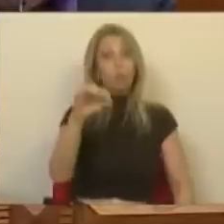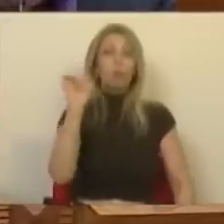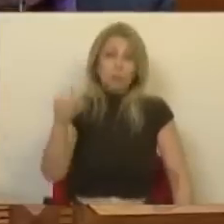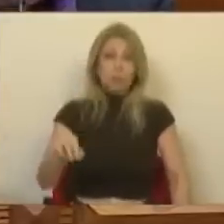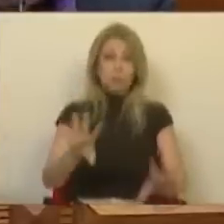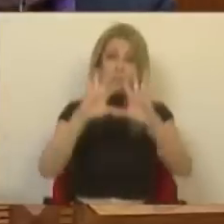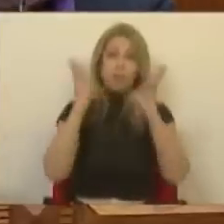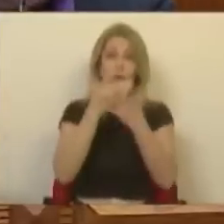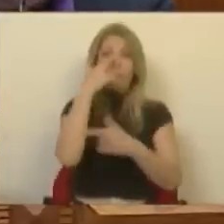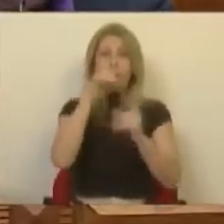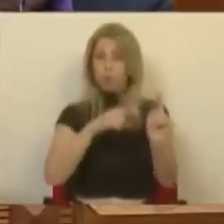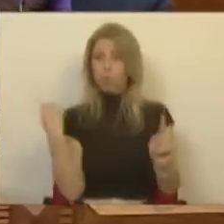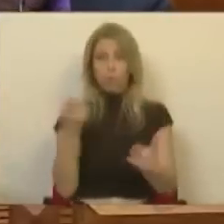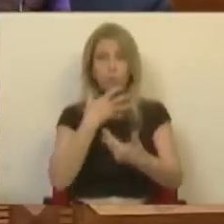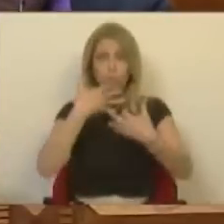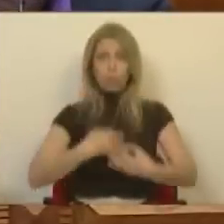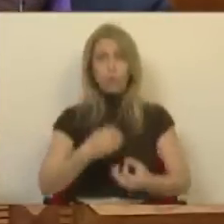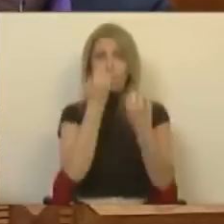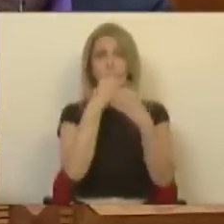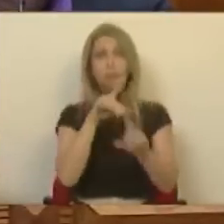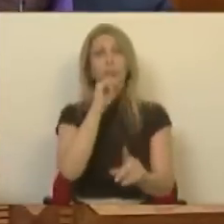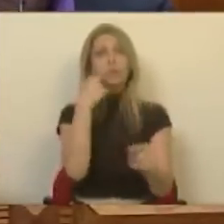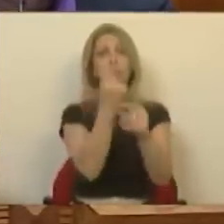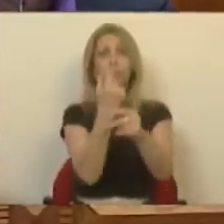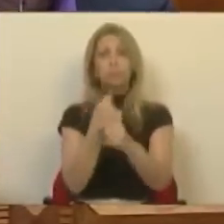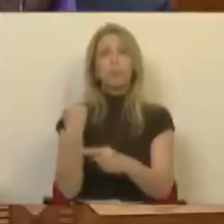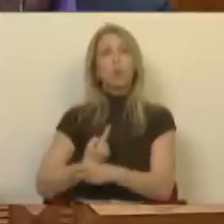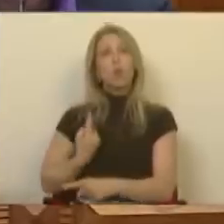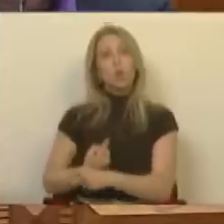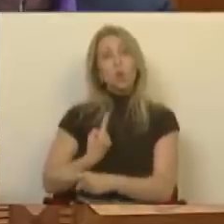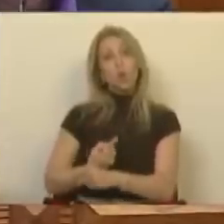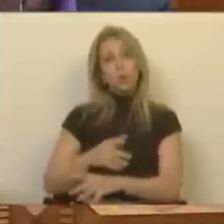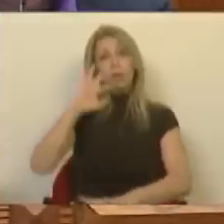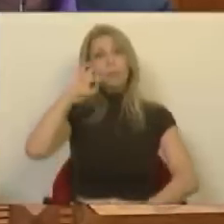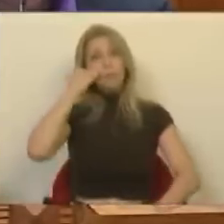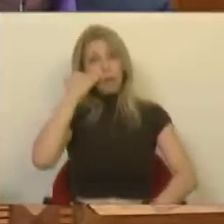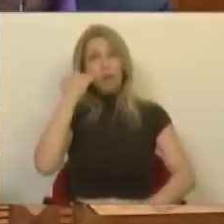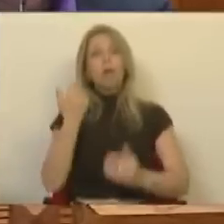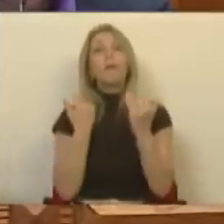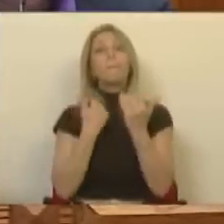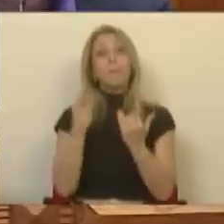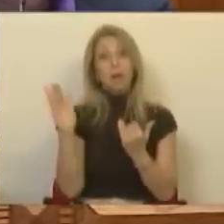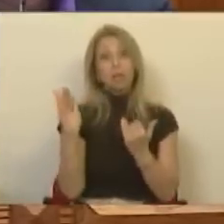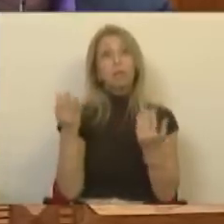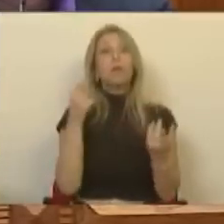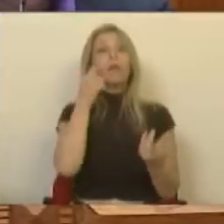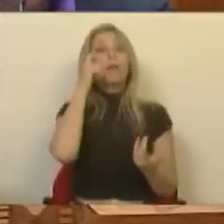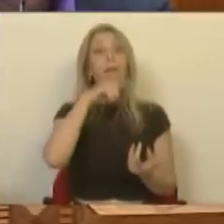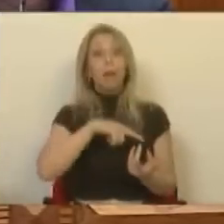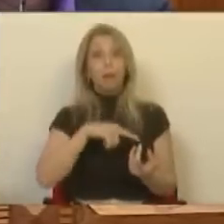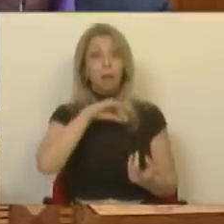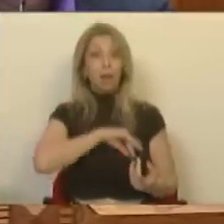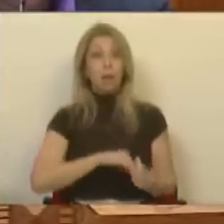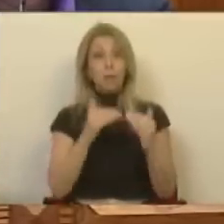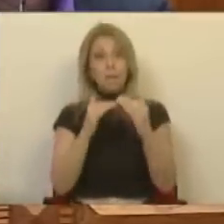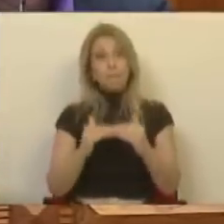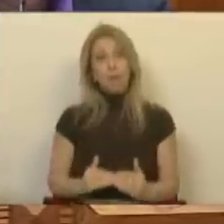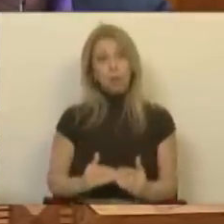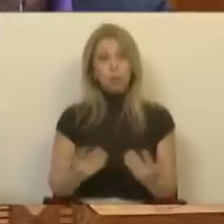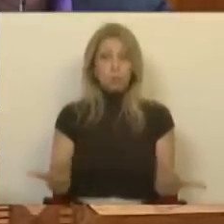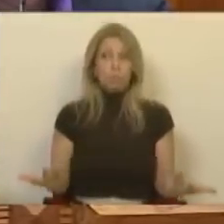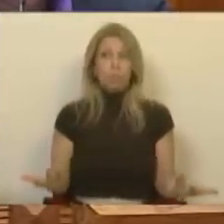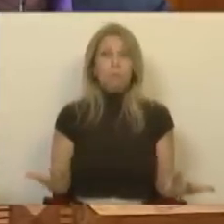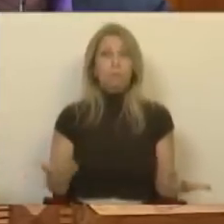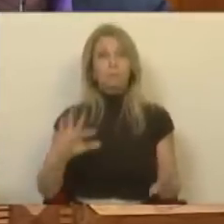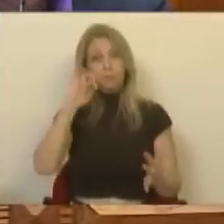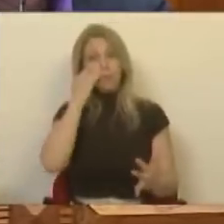das pessoas todos nós perdemos o poder de compra e o poder de comprar fetor mais a perda de compra necessariamente aqueles que têm menos rendimentos mais do